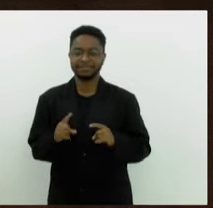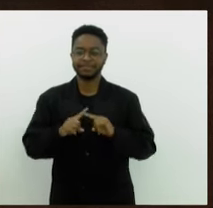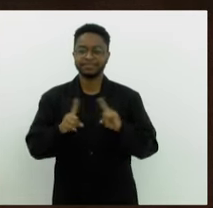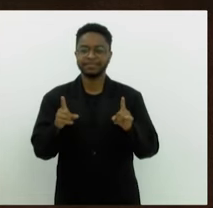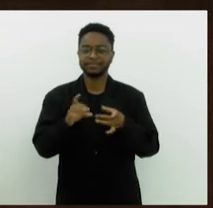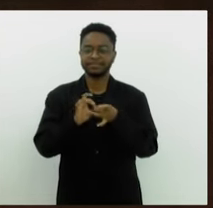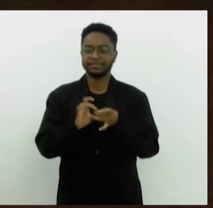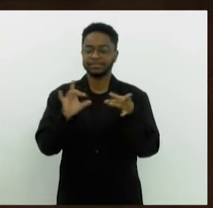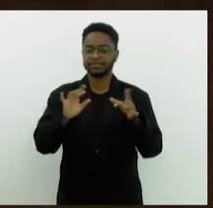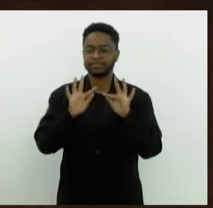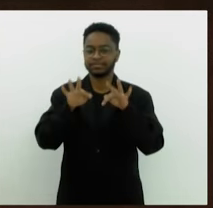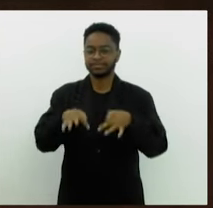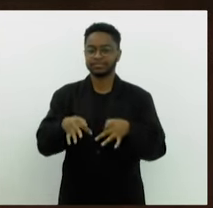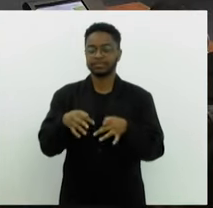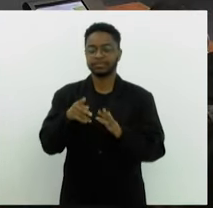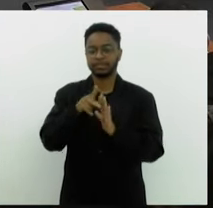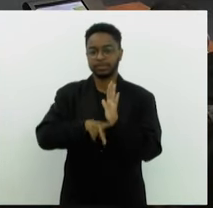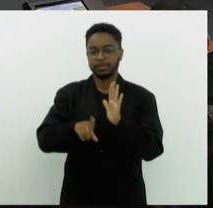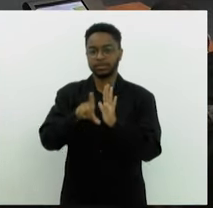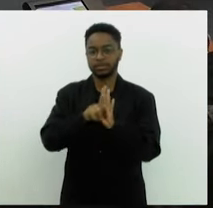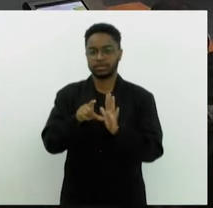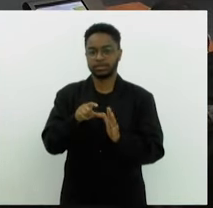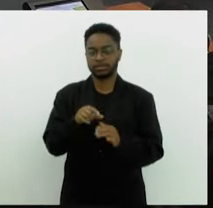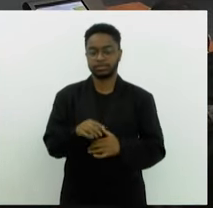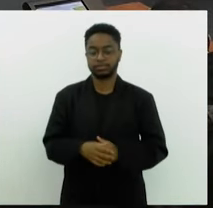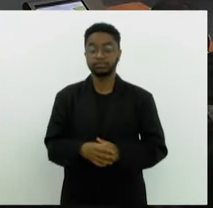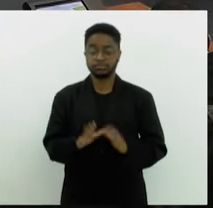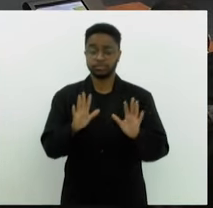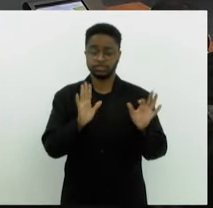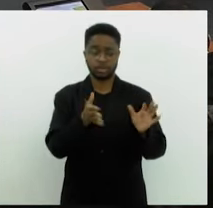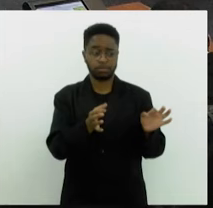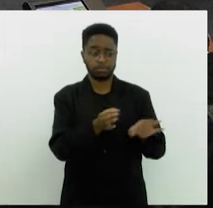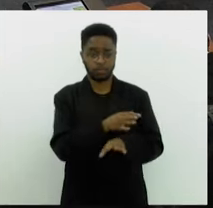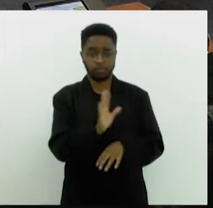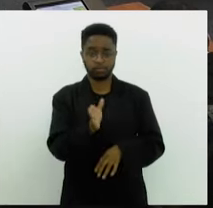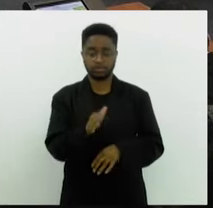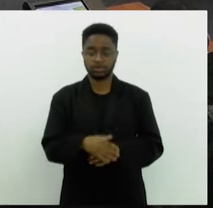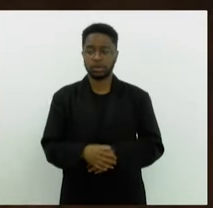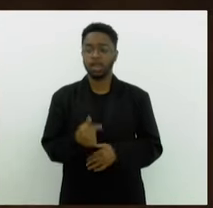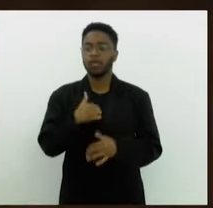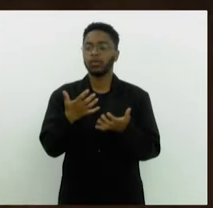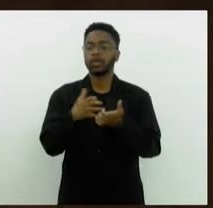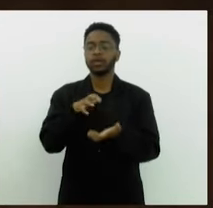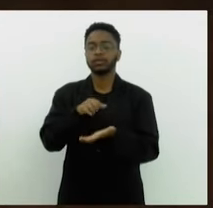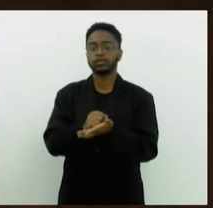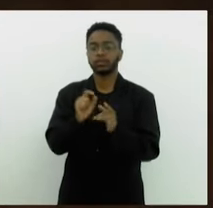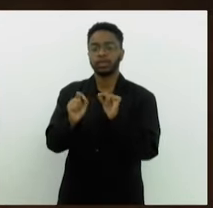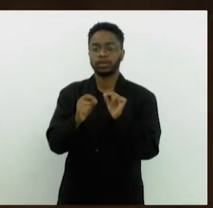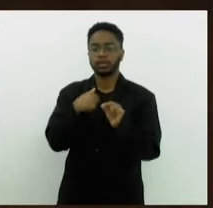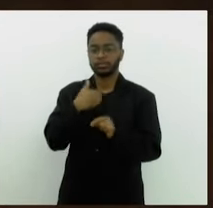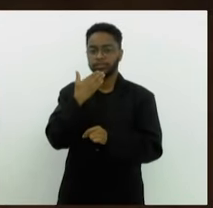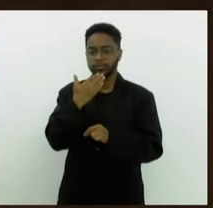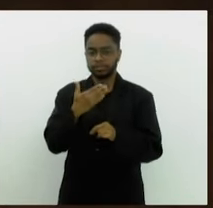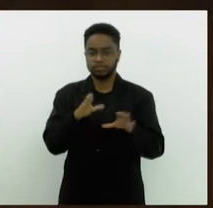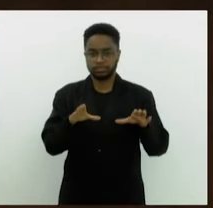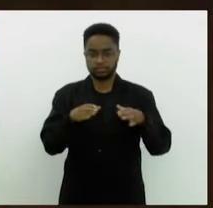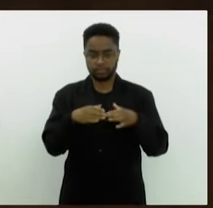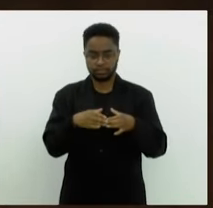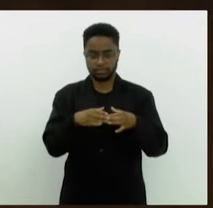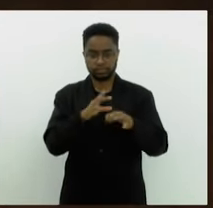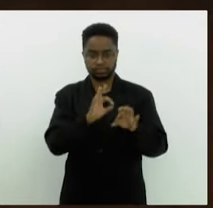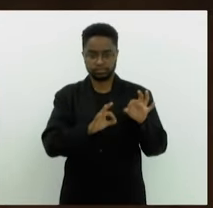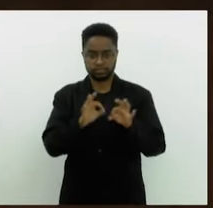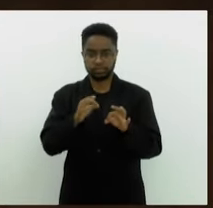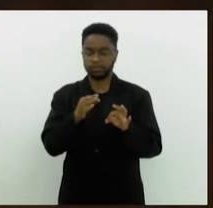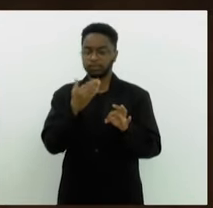de número 1379. Já terminamos, já. Então, presidente, só para registrar, e queria pedir à mesa diretora que encaminhasse um